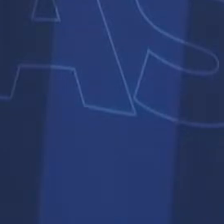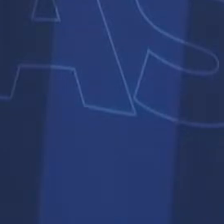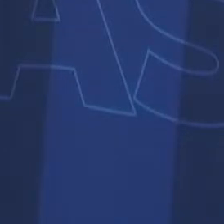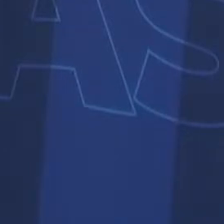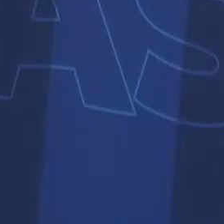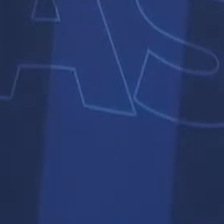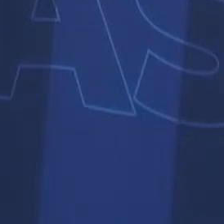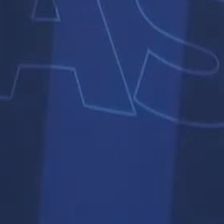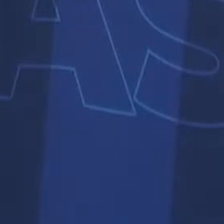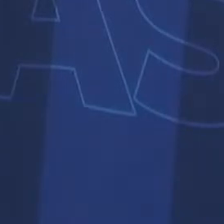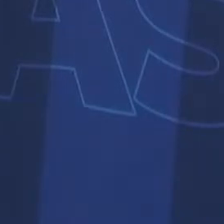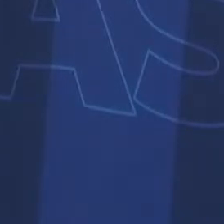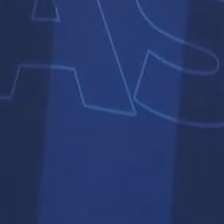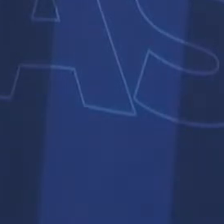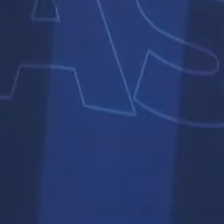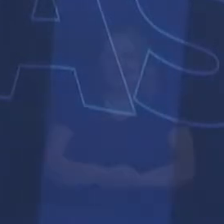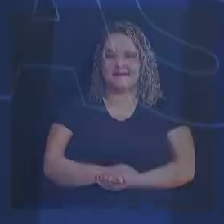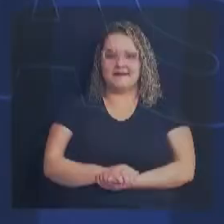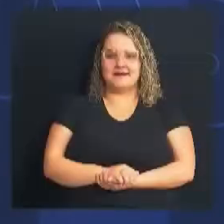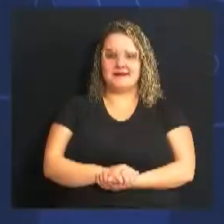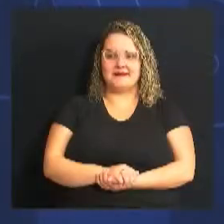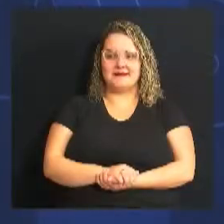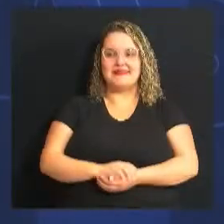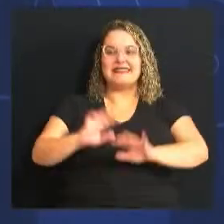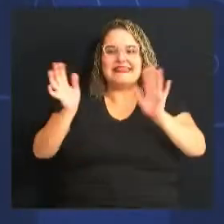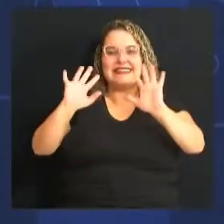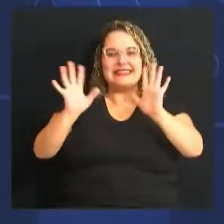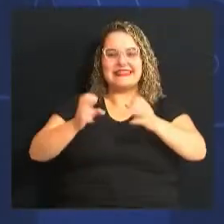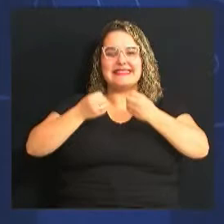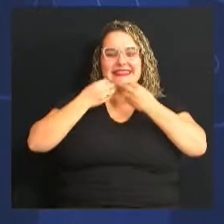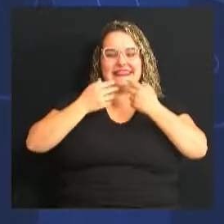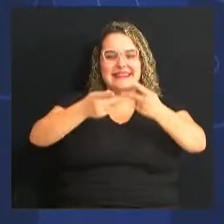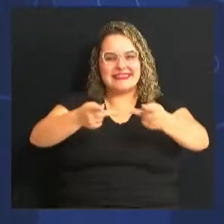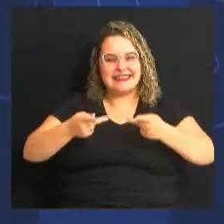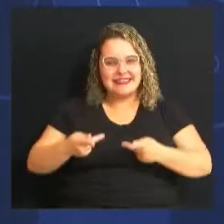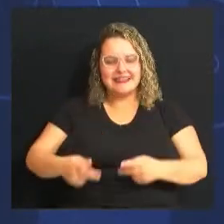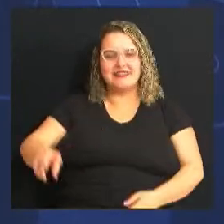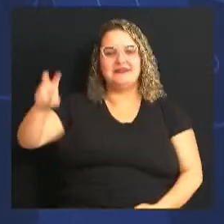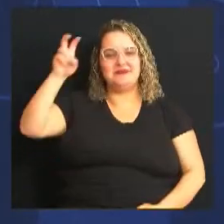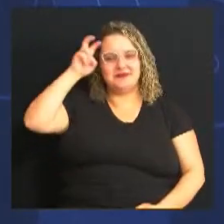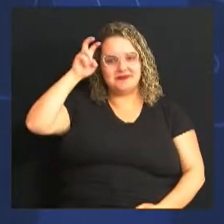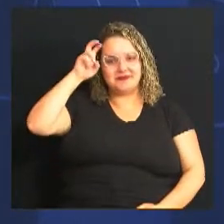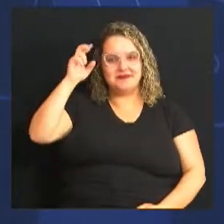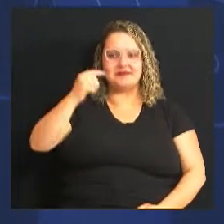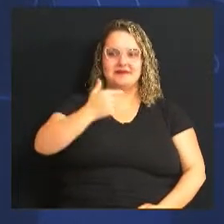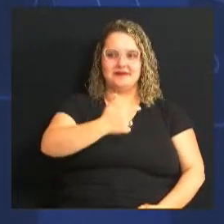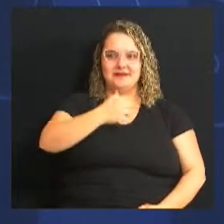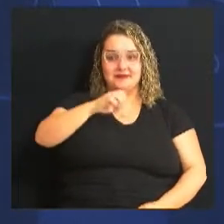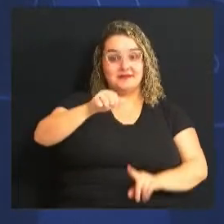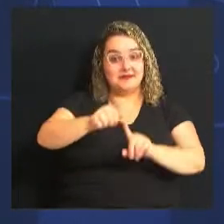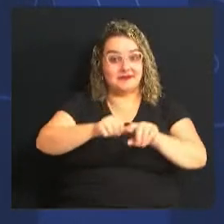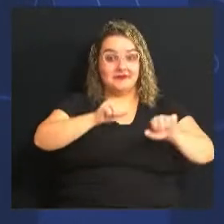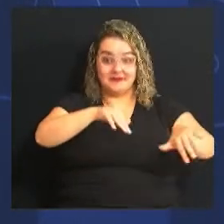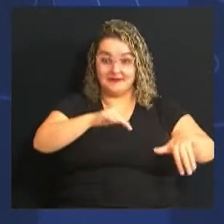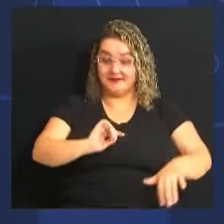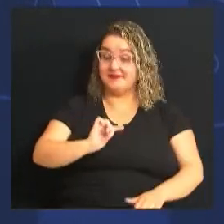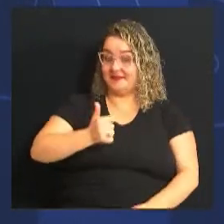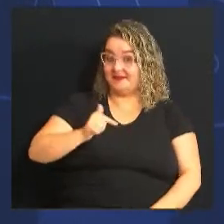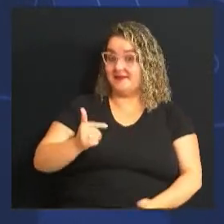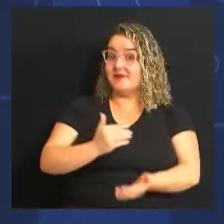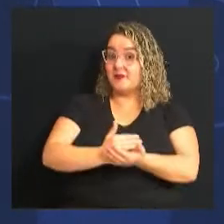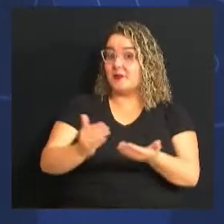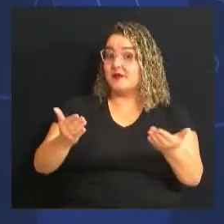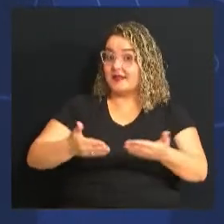Olá, seja bem-vinda, seja bem-vindo. Quinta-feira, 29 de setembro de 2022. Começa agora o